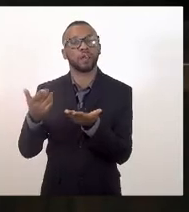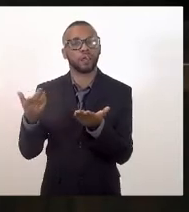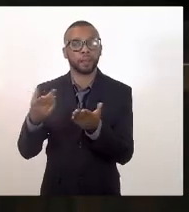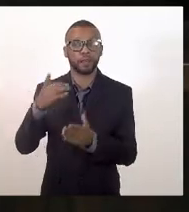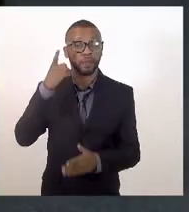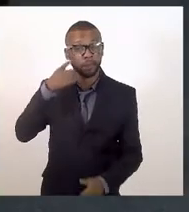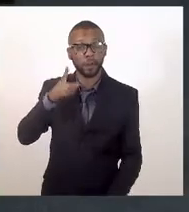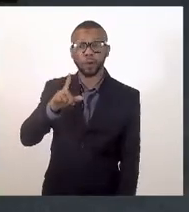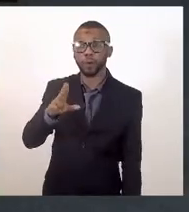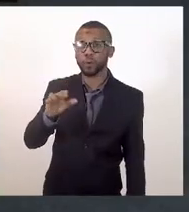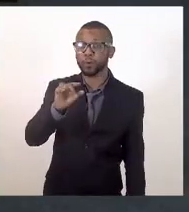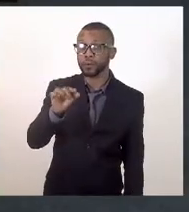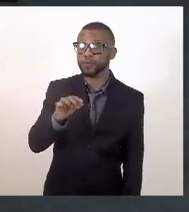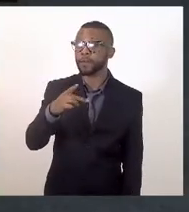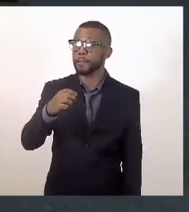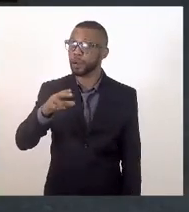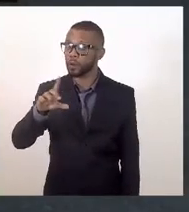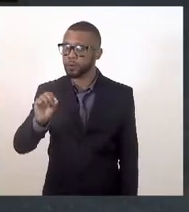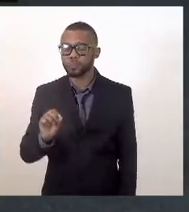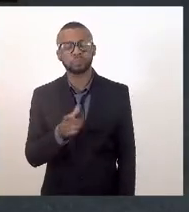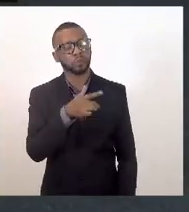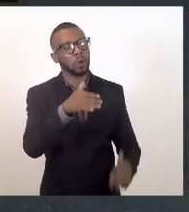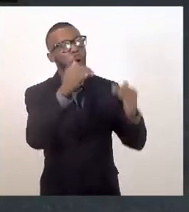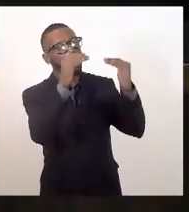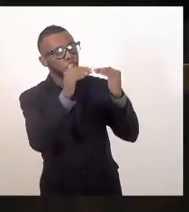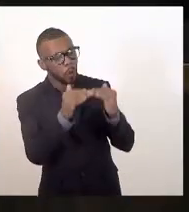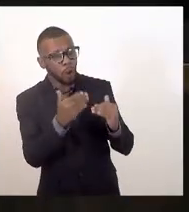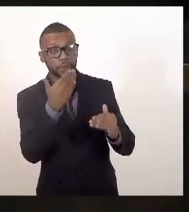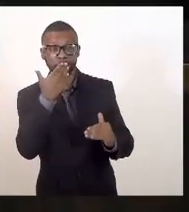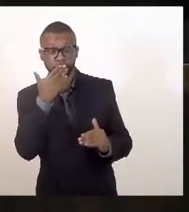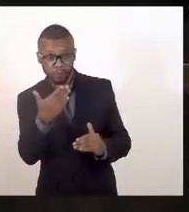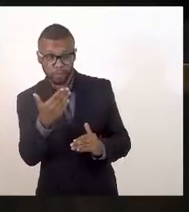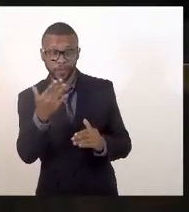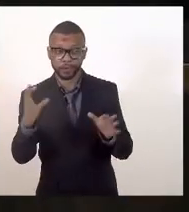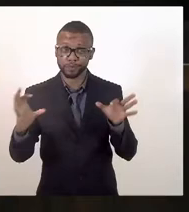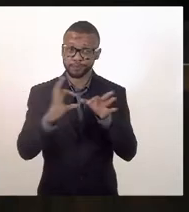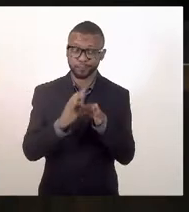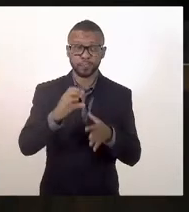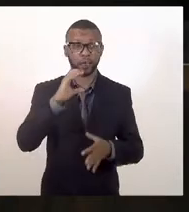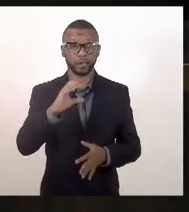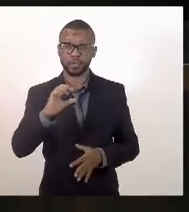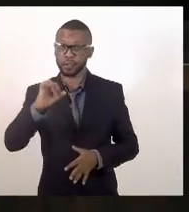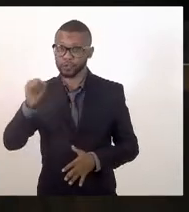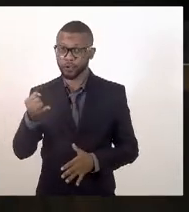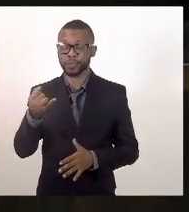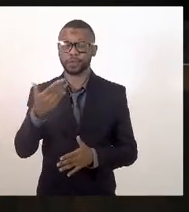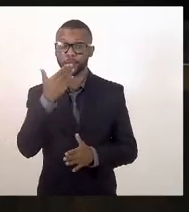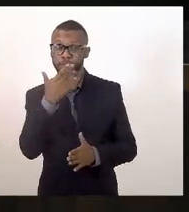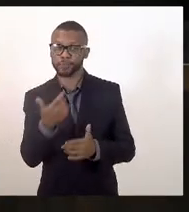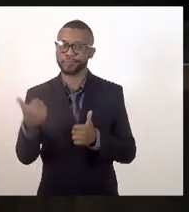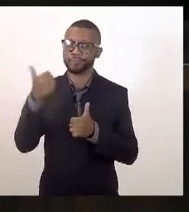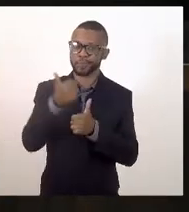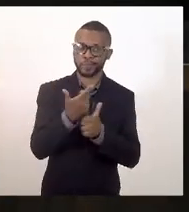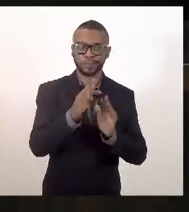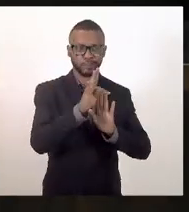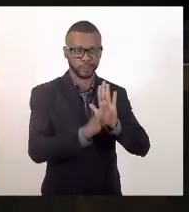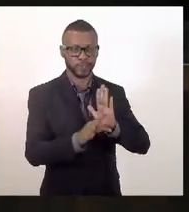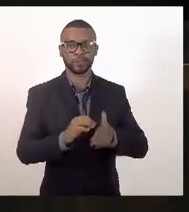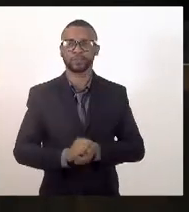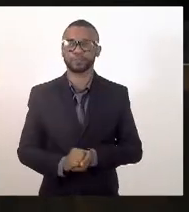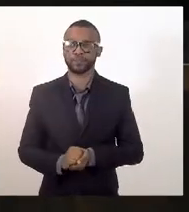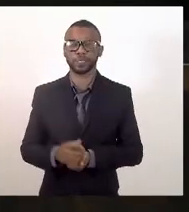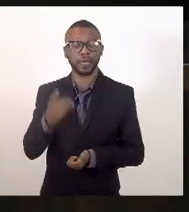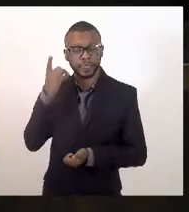no mérito favorável ao substitutivo da CCJ. Muito obrigado, deputado Luiz Paulo. Pela Comissão de Orçamento, deputado Márcio